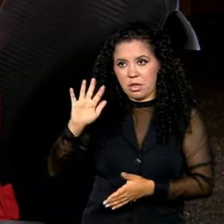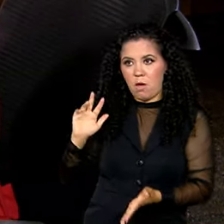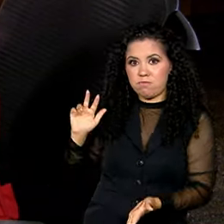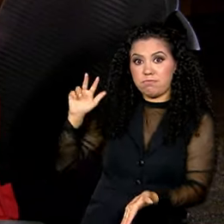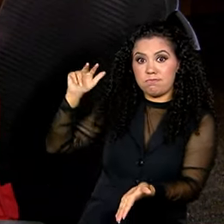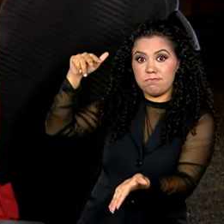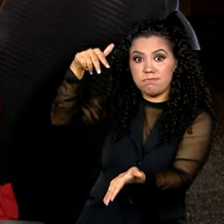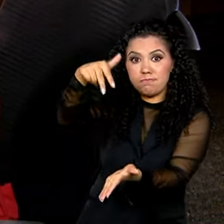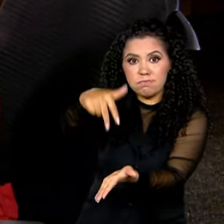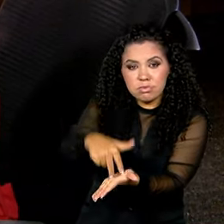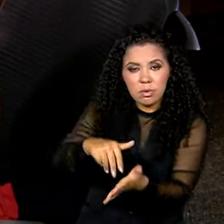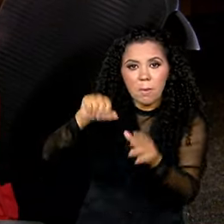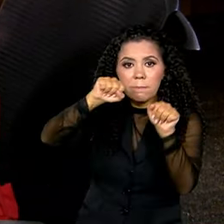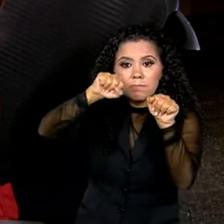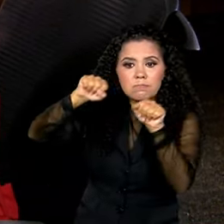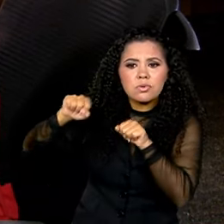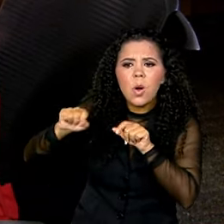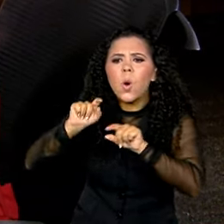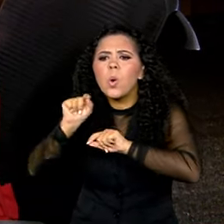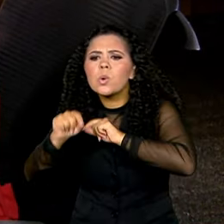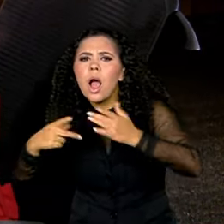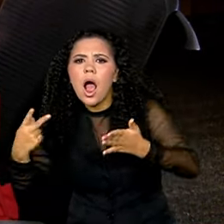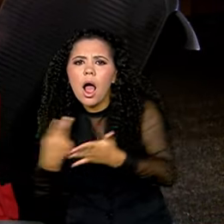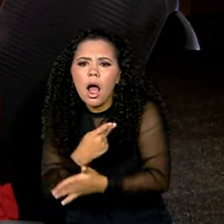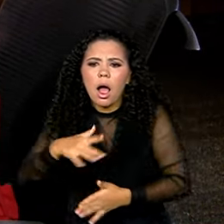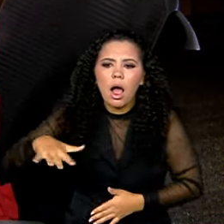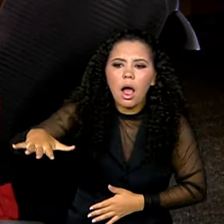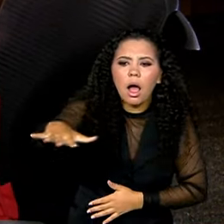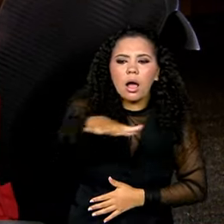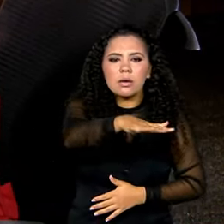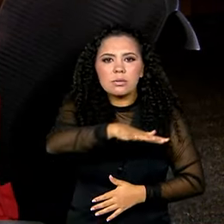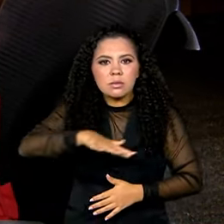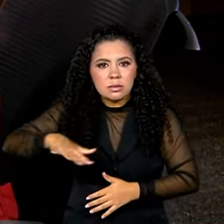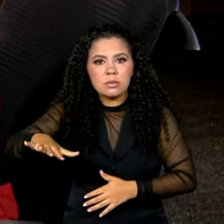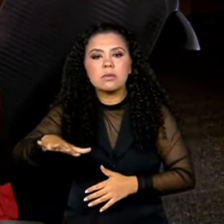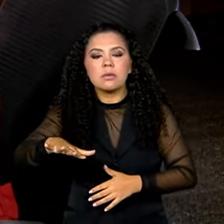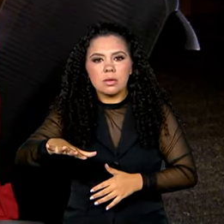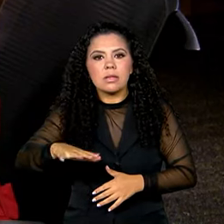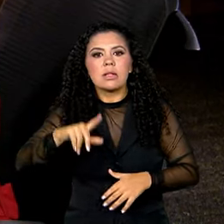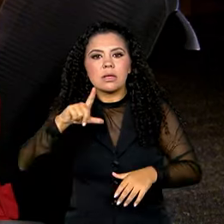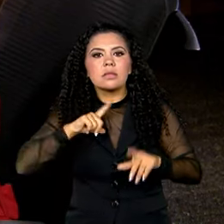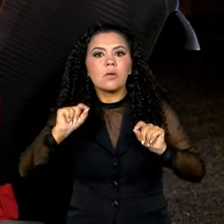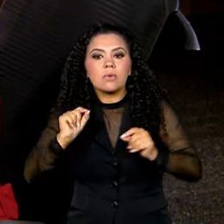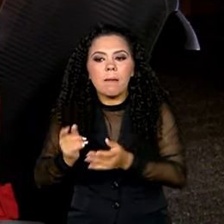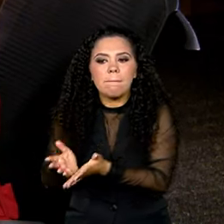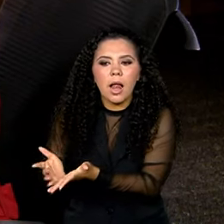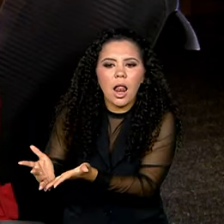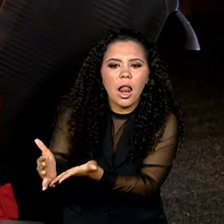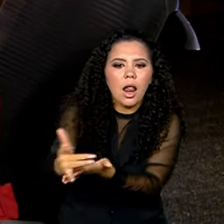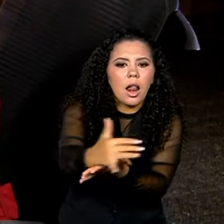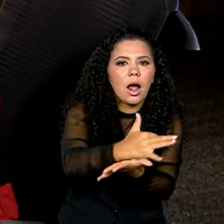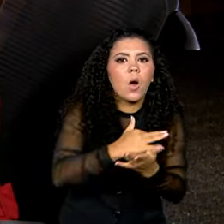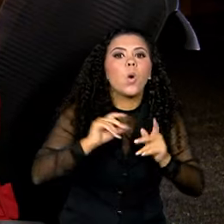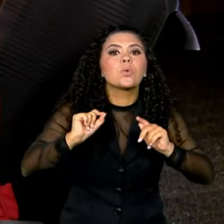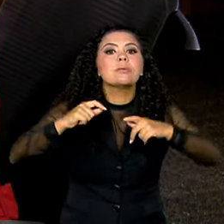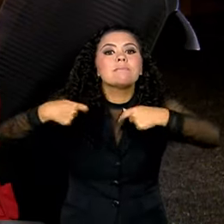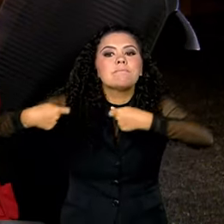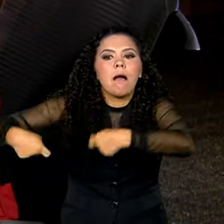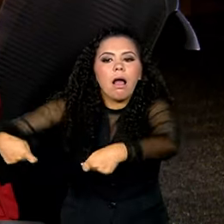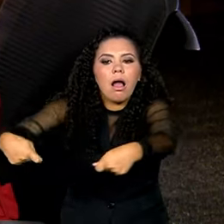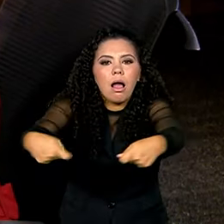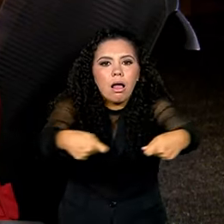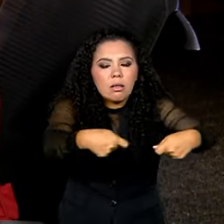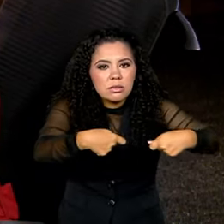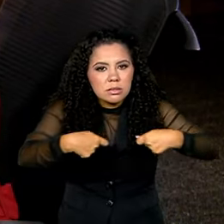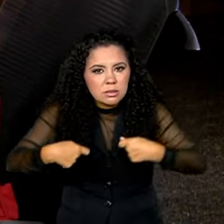calamidade se estabeleceu, sobretudo no estado do Amazonas, ele anunciou um conjunto de medidas, inclusive essa. Mas à medida em que a gente foi